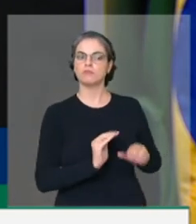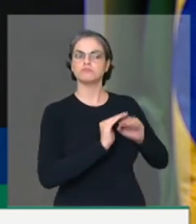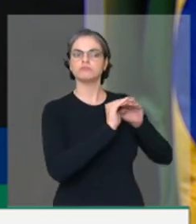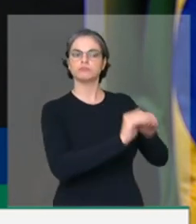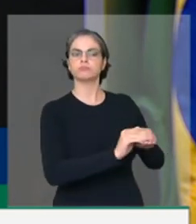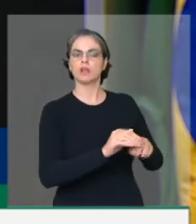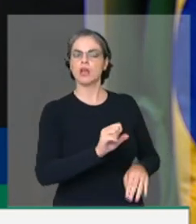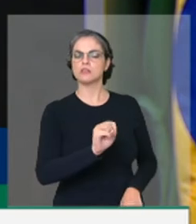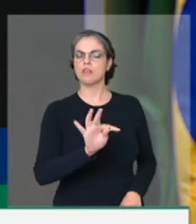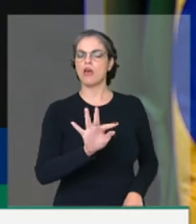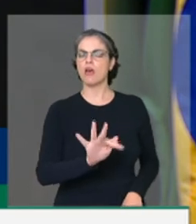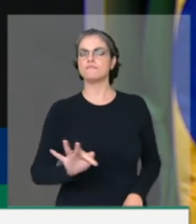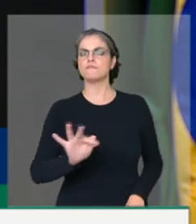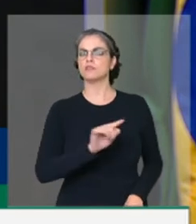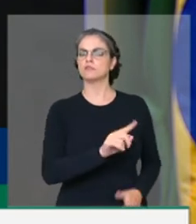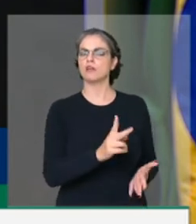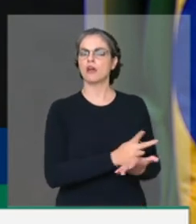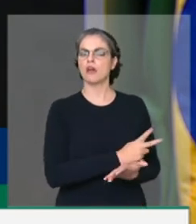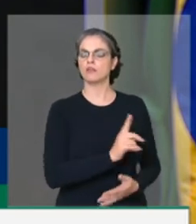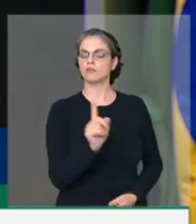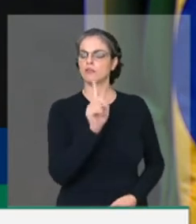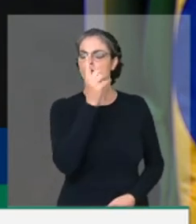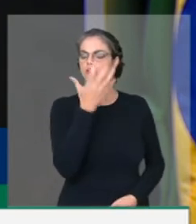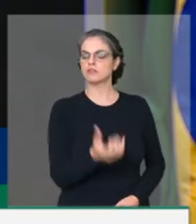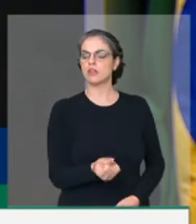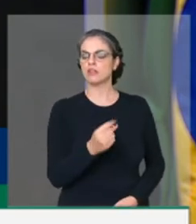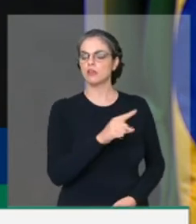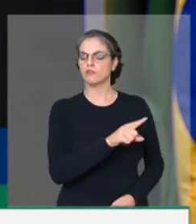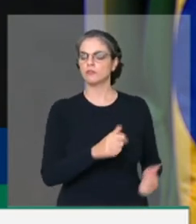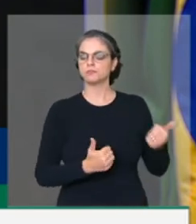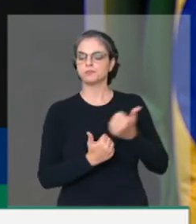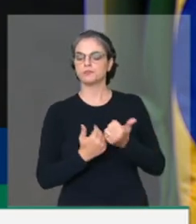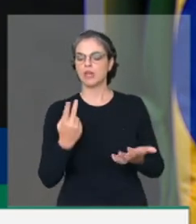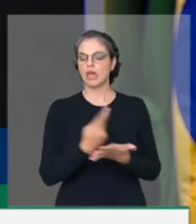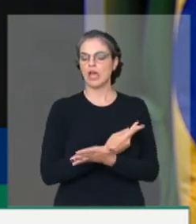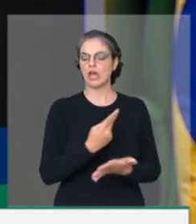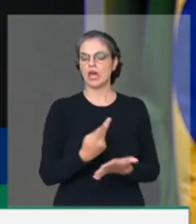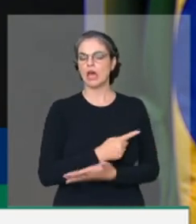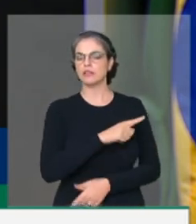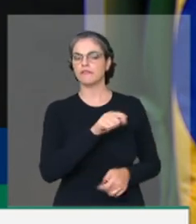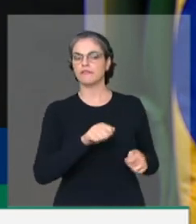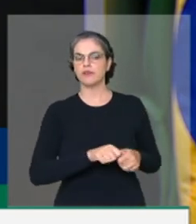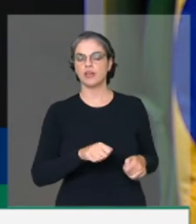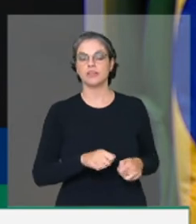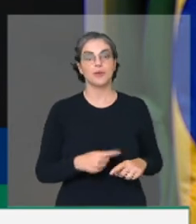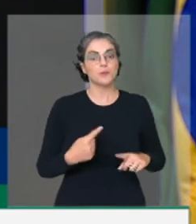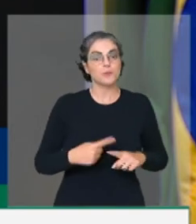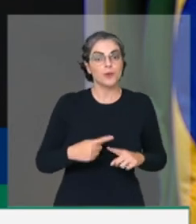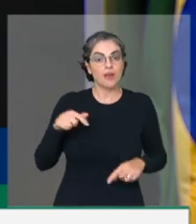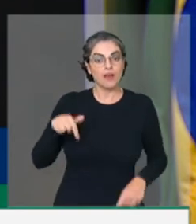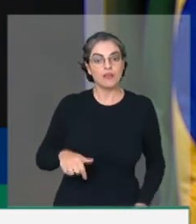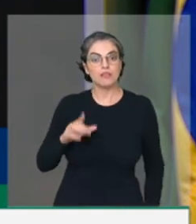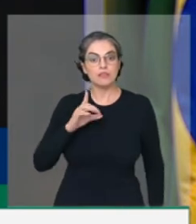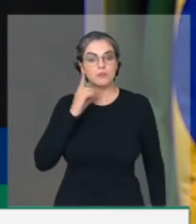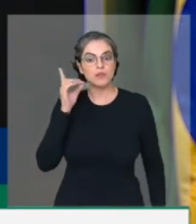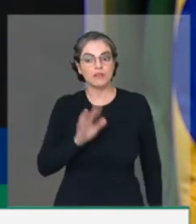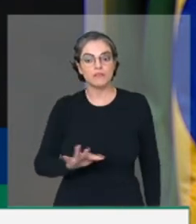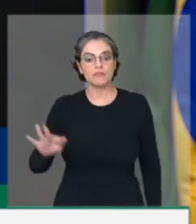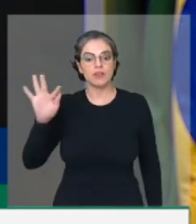peraí, que nós não vamos admitir que vocês cometam tal irregularidade, fazendo de um deputado